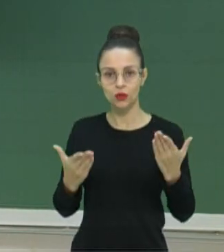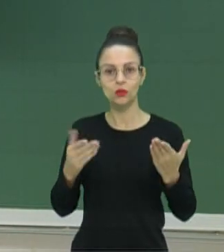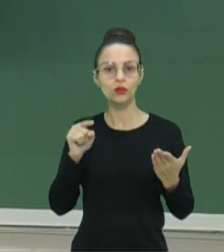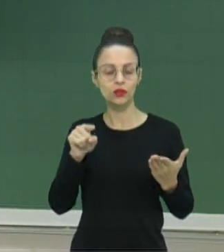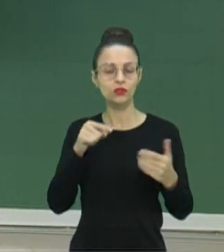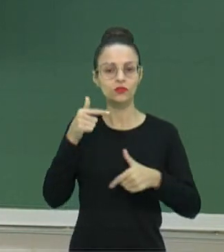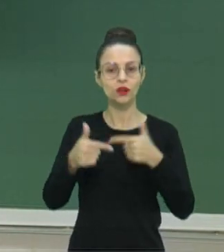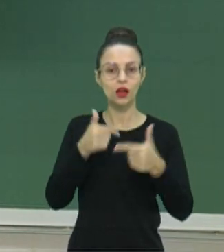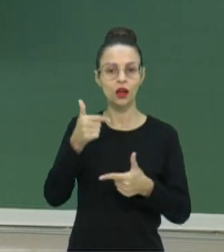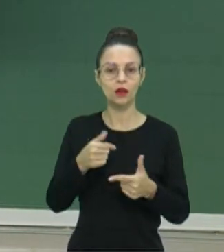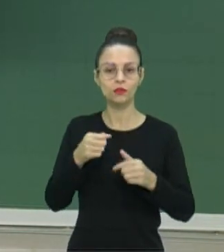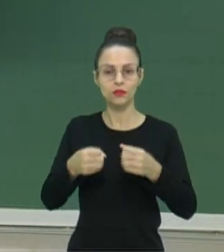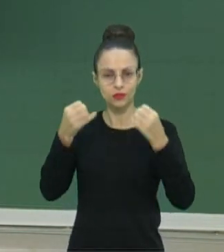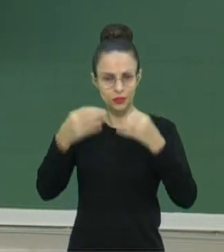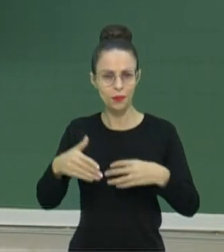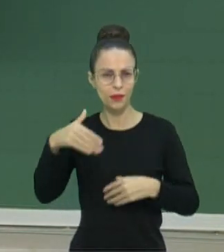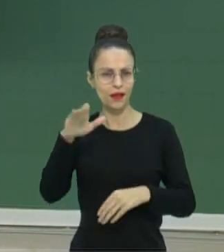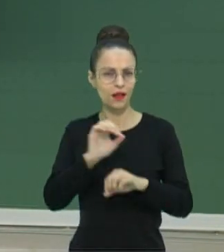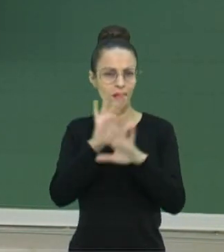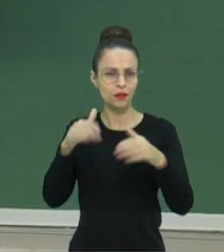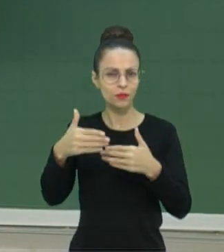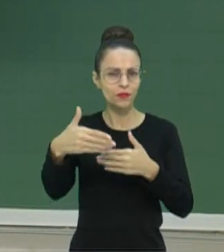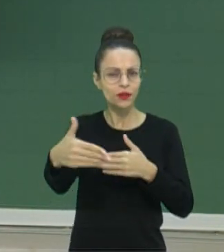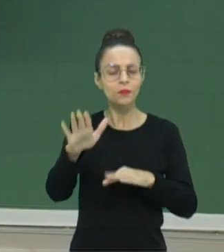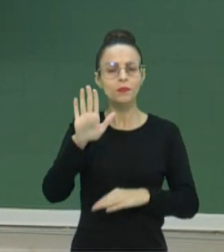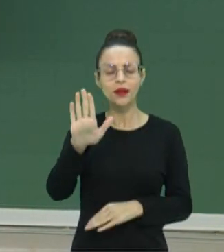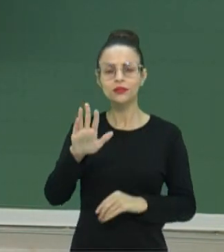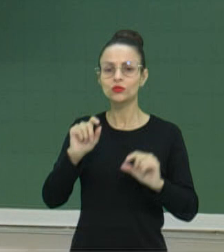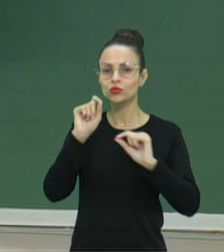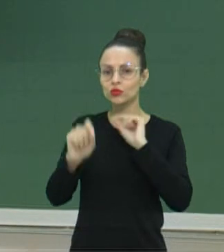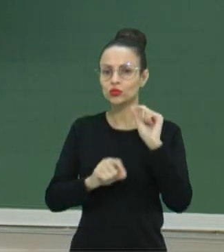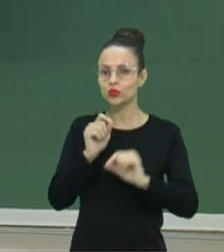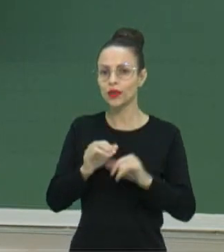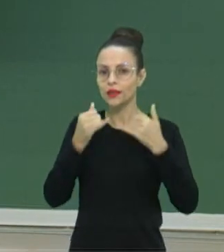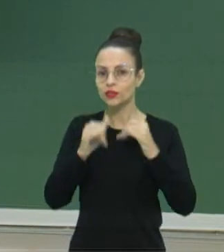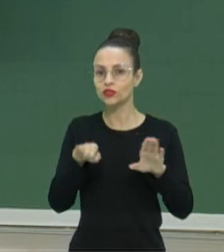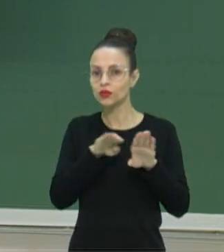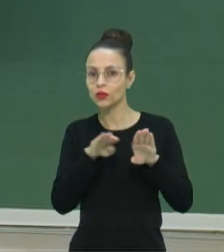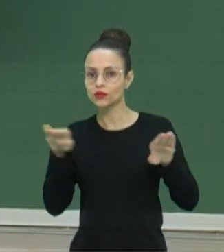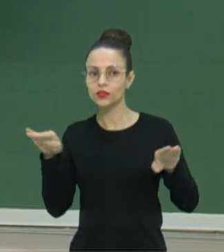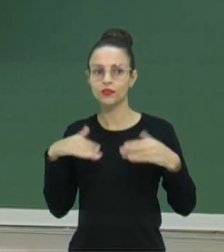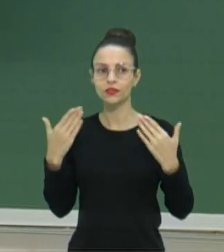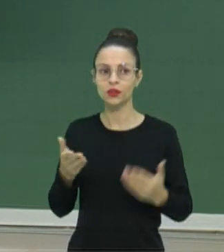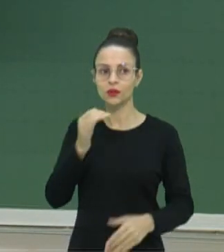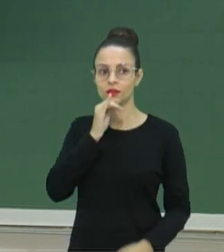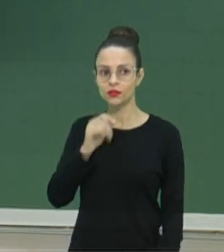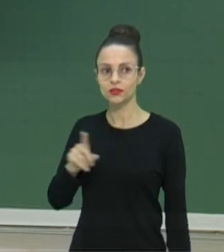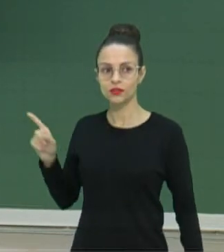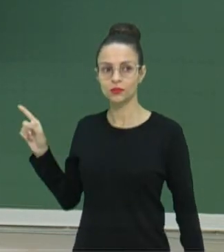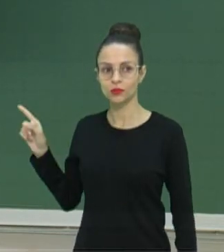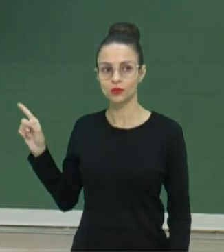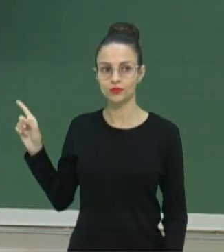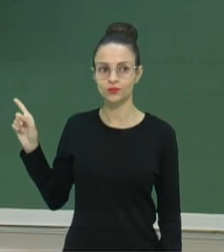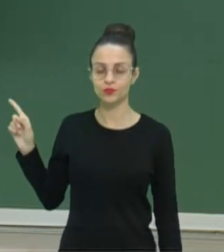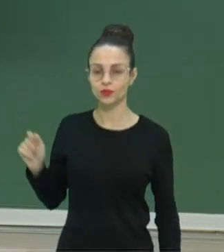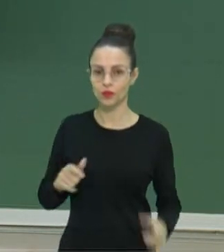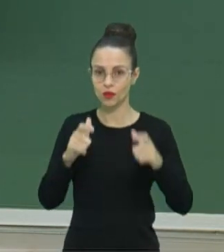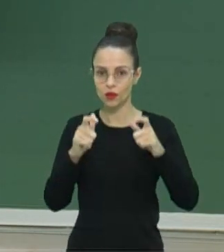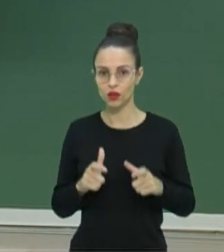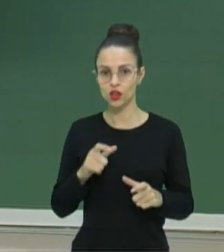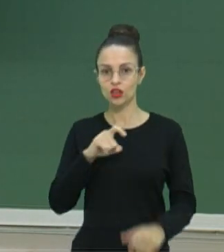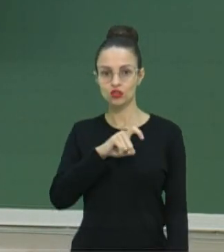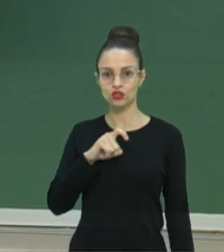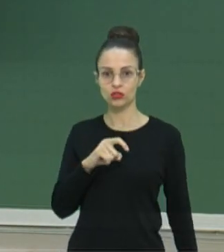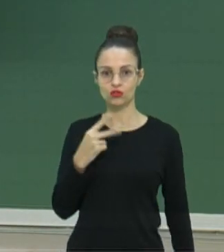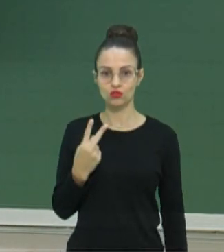isso de uma maneira melhor mais para frente, né? Mas eu posso dizer que essa energia se conserva, ou seja, nessa posição aqui, eu posso dizer que em x